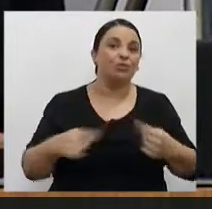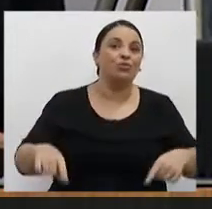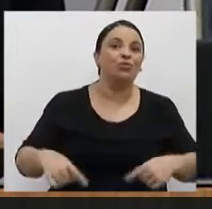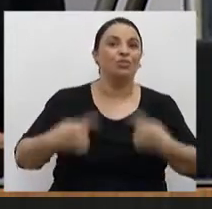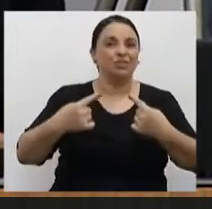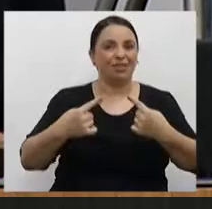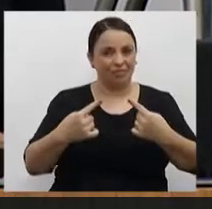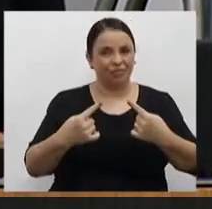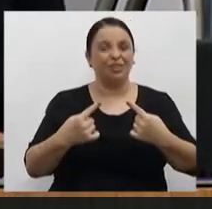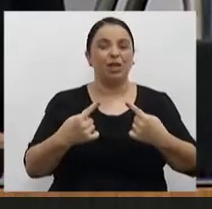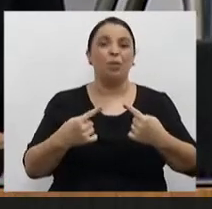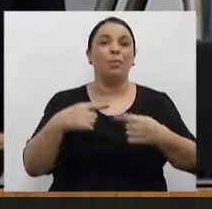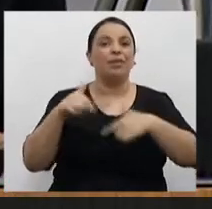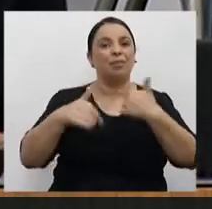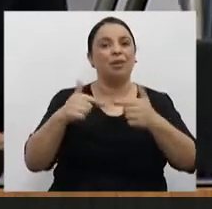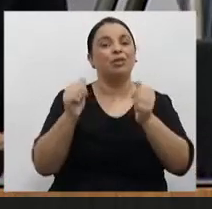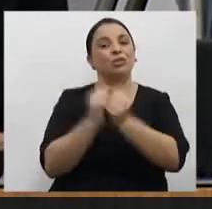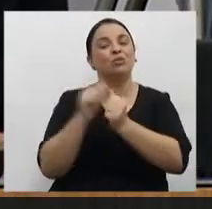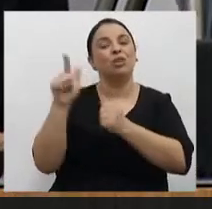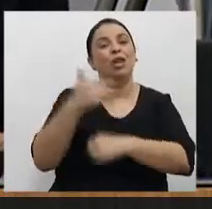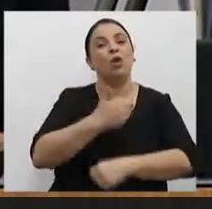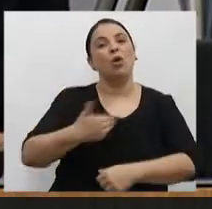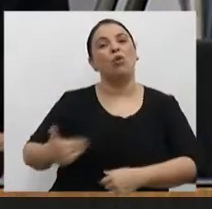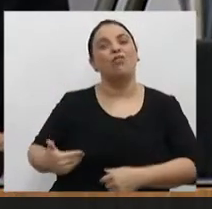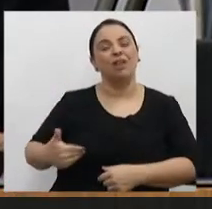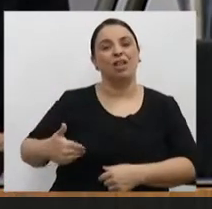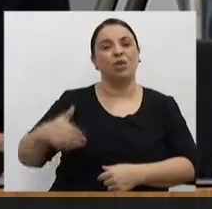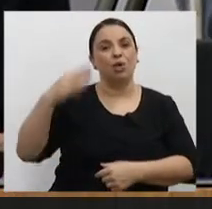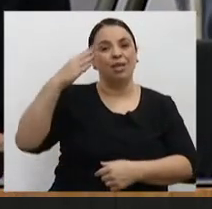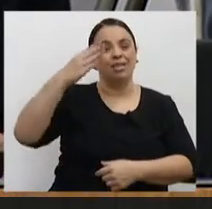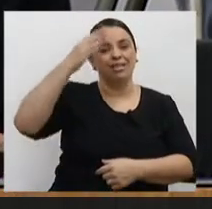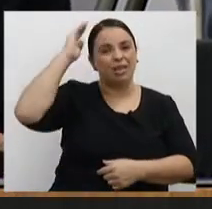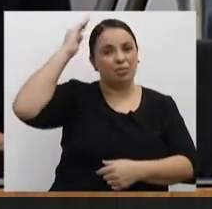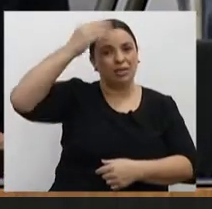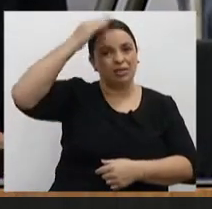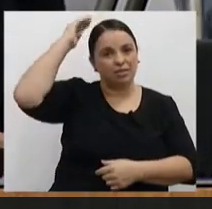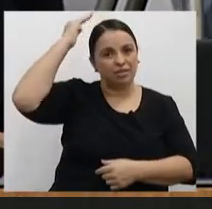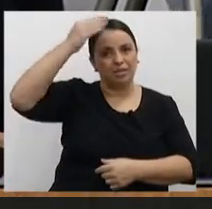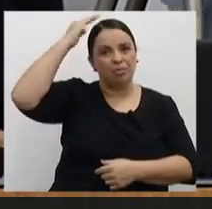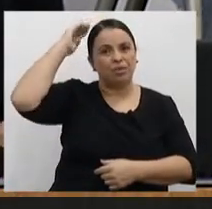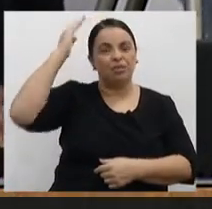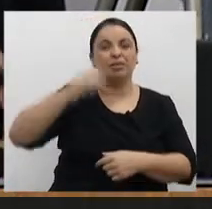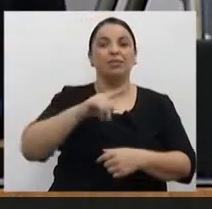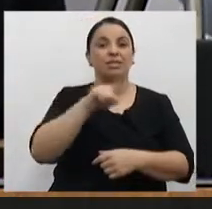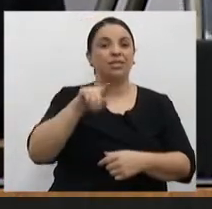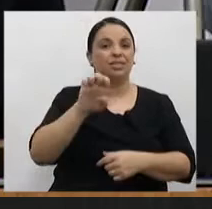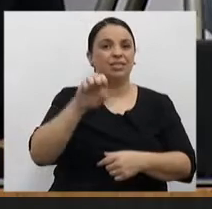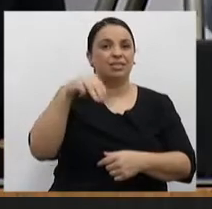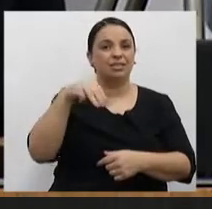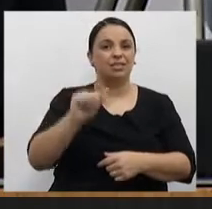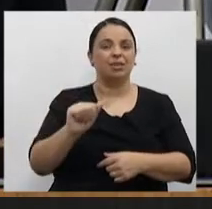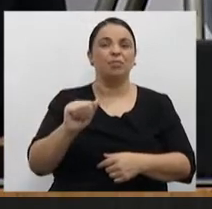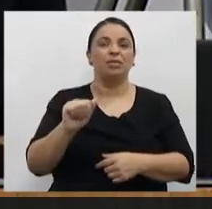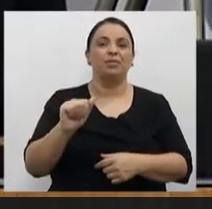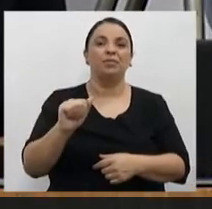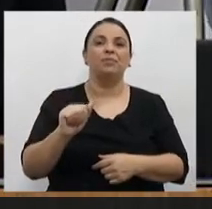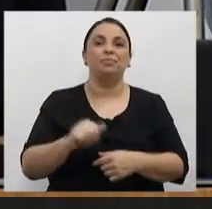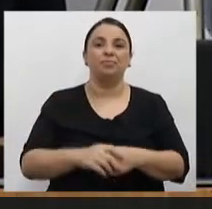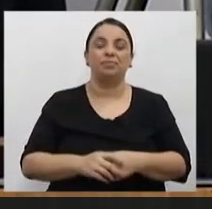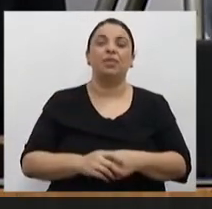pelo nosso governador Romeu Zema. Então, obrigado, Duílio, registrar Wesley Barbosa, nosso coordenador também da Coordenadoria